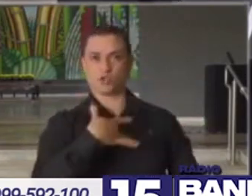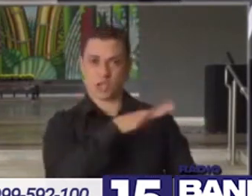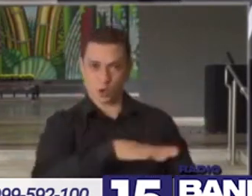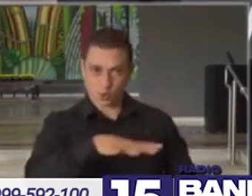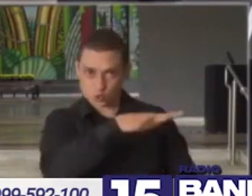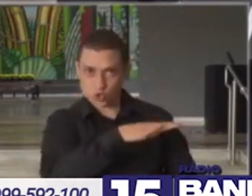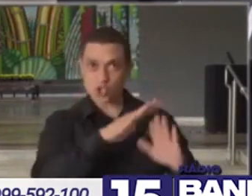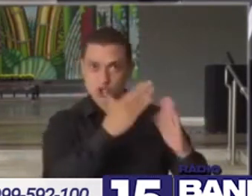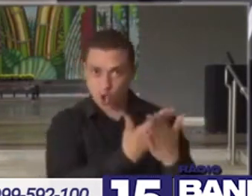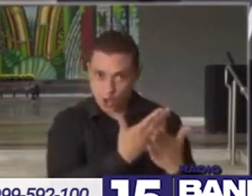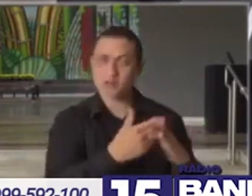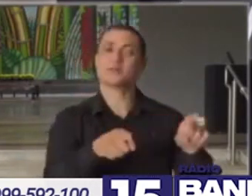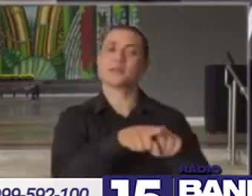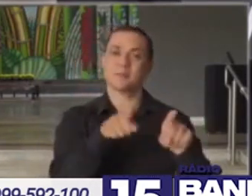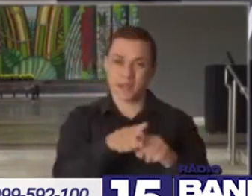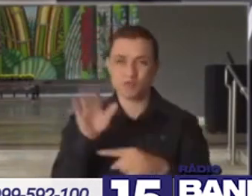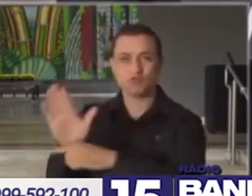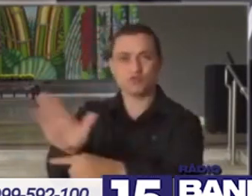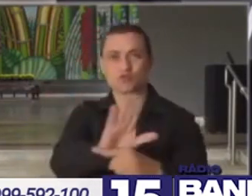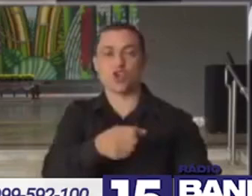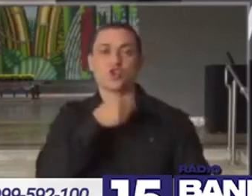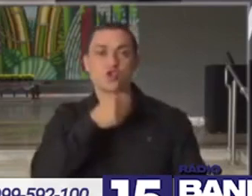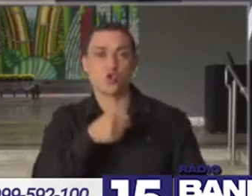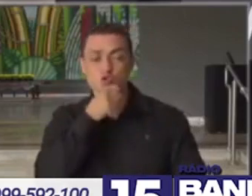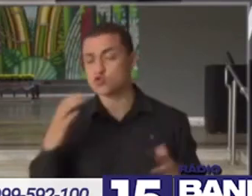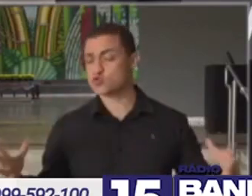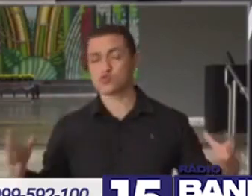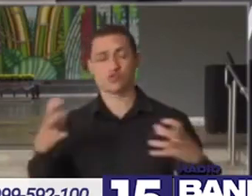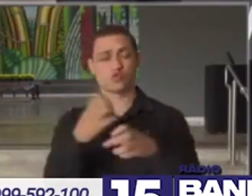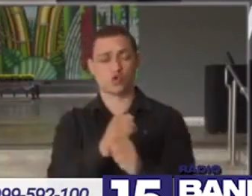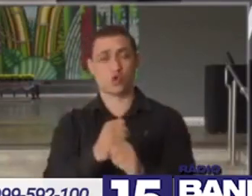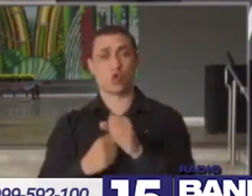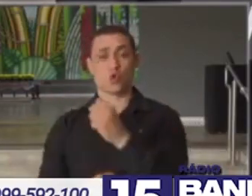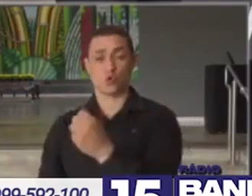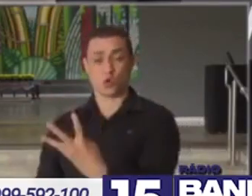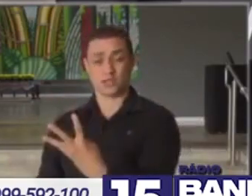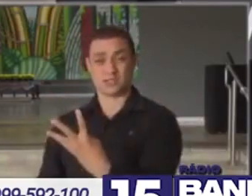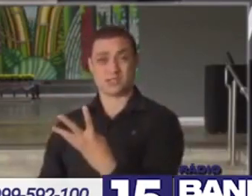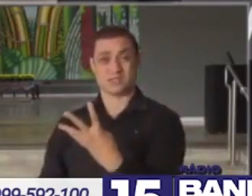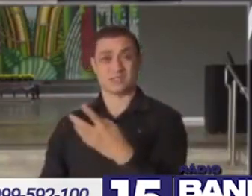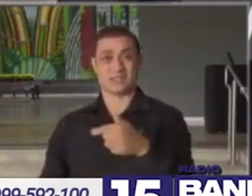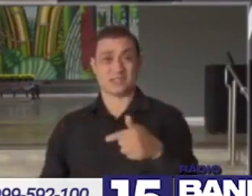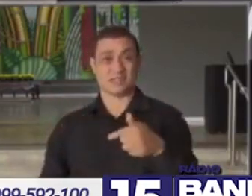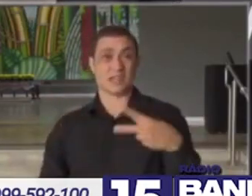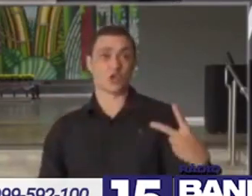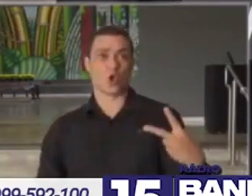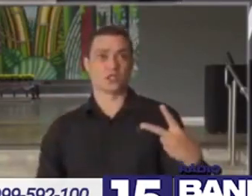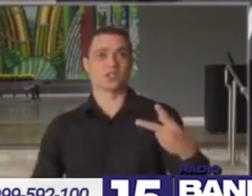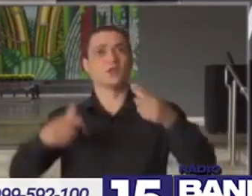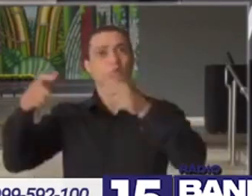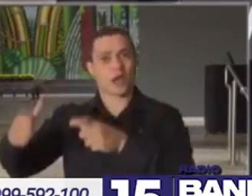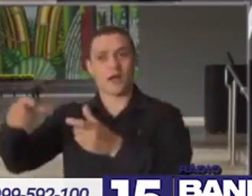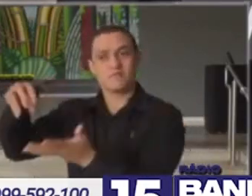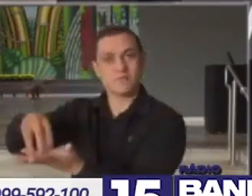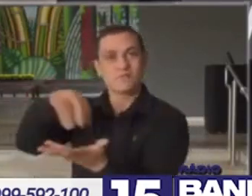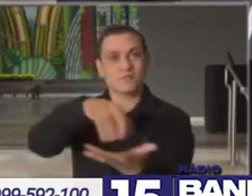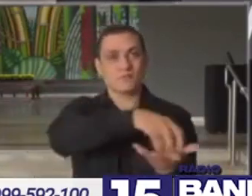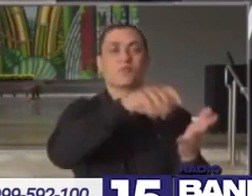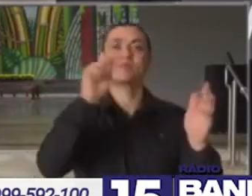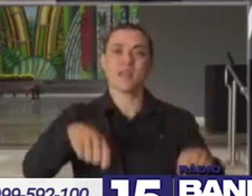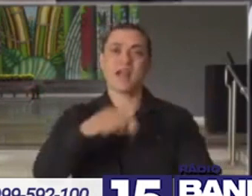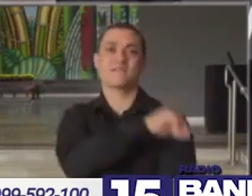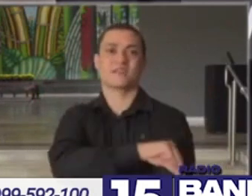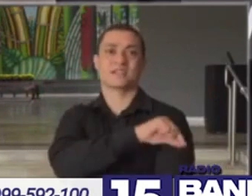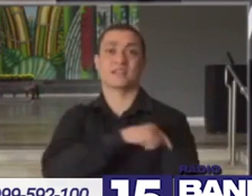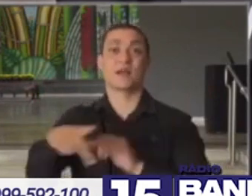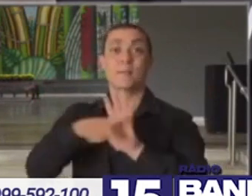saúde espalhadas por todas as regiões da capital paulista. E mais, também, 400 escolas